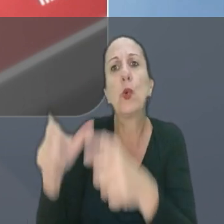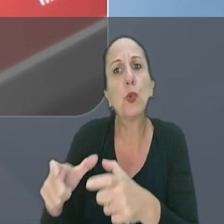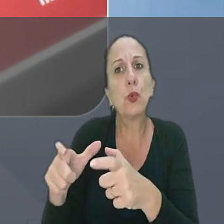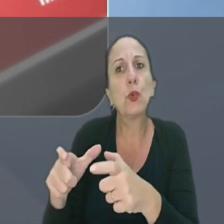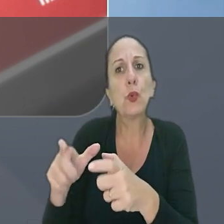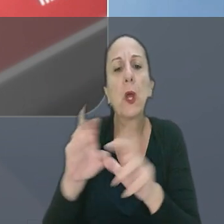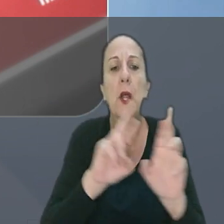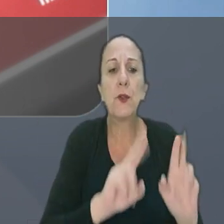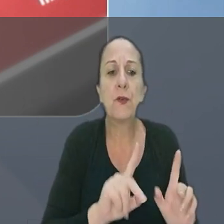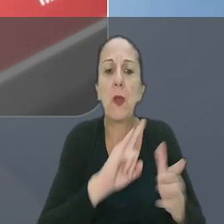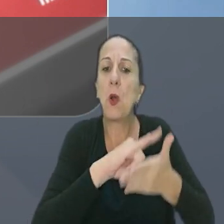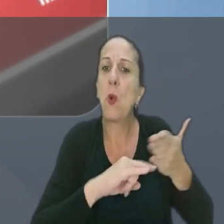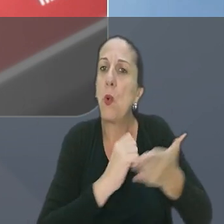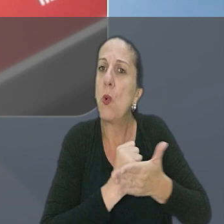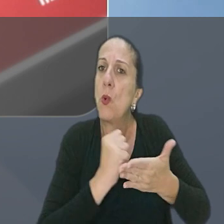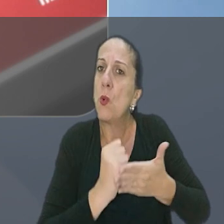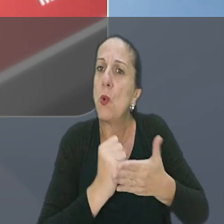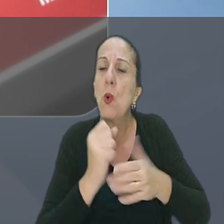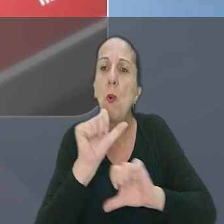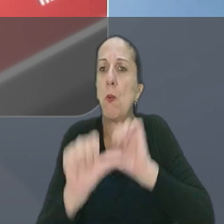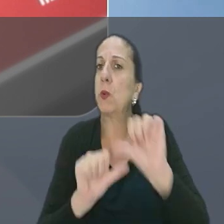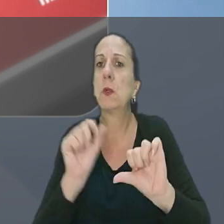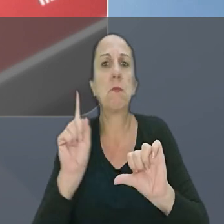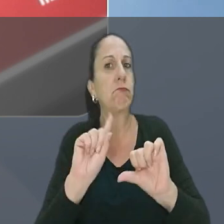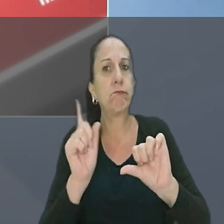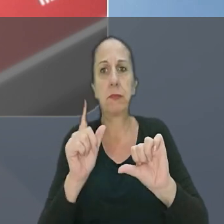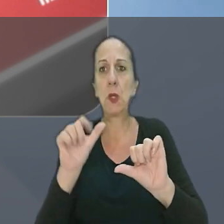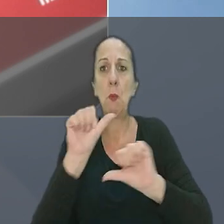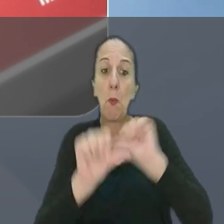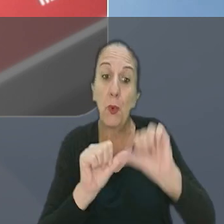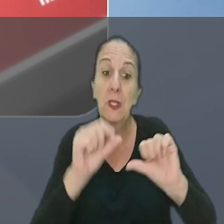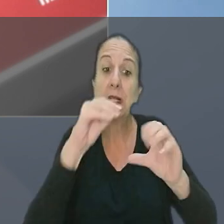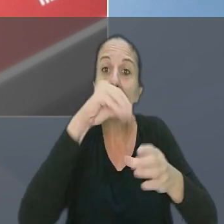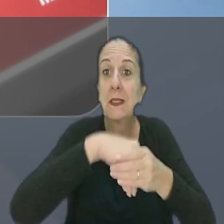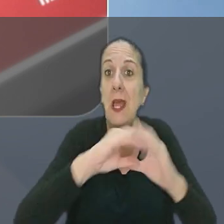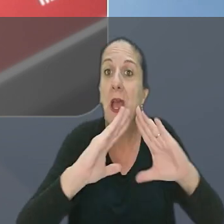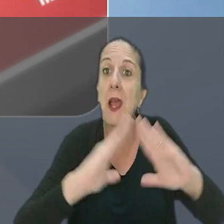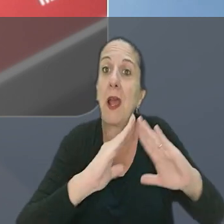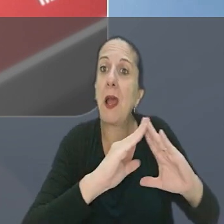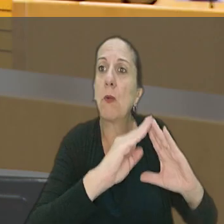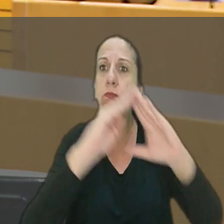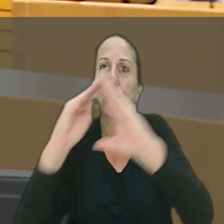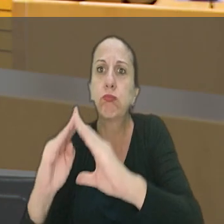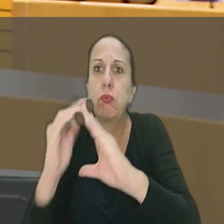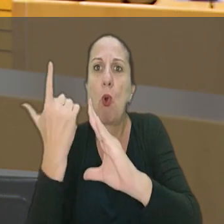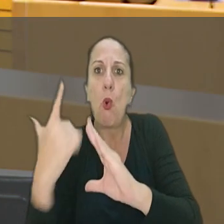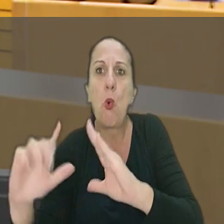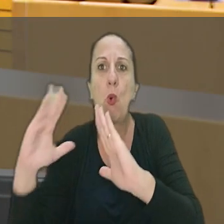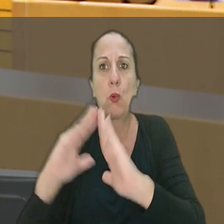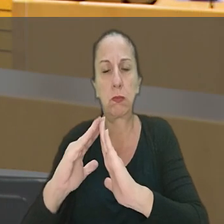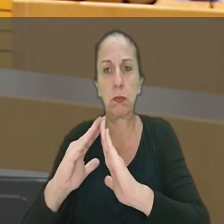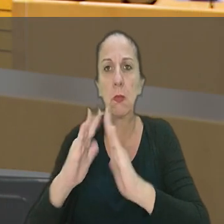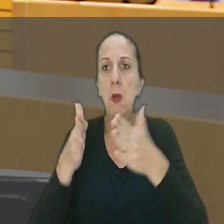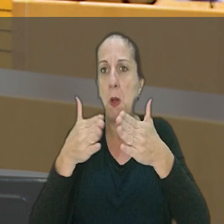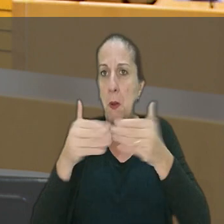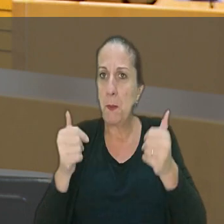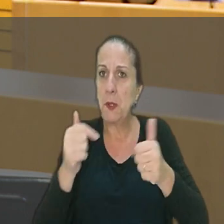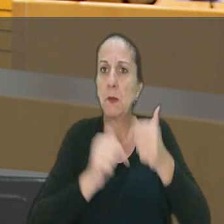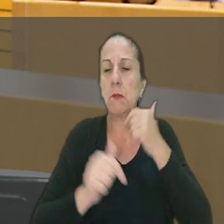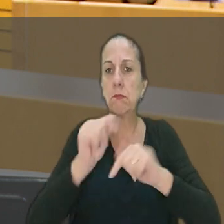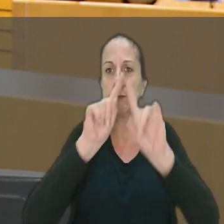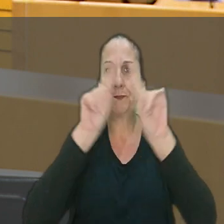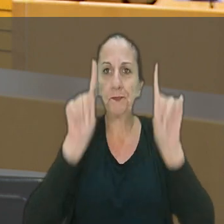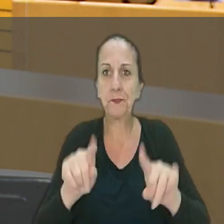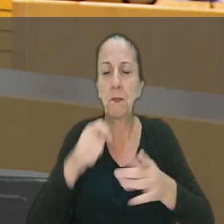em local diverso do contratado quando a mudança não acarretar mudança de domicílio. Ainda segundo o relator, o pedido